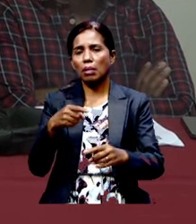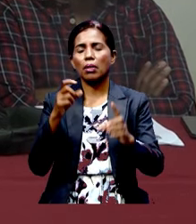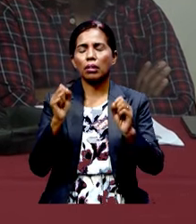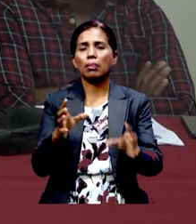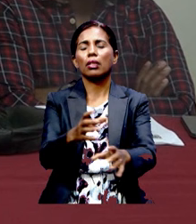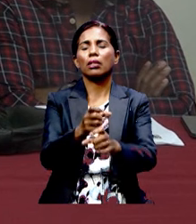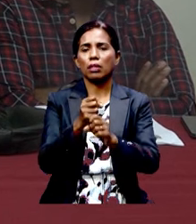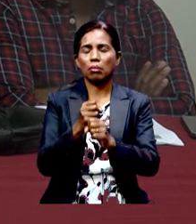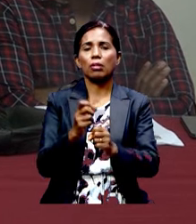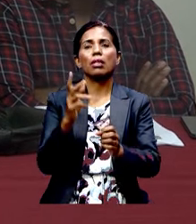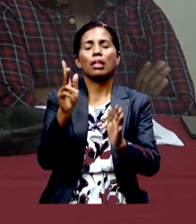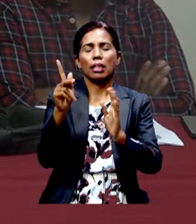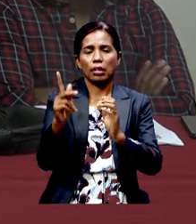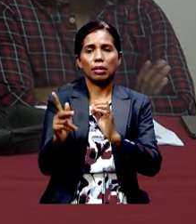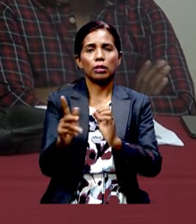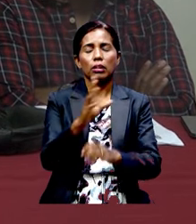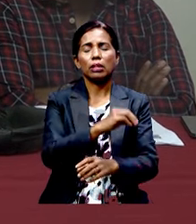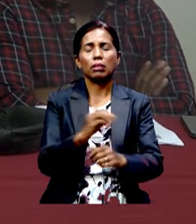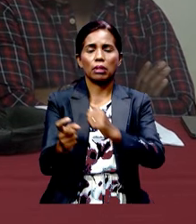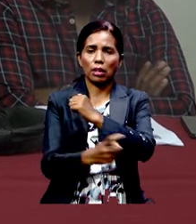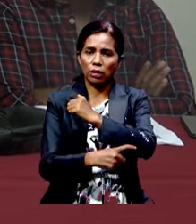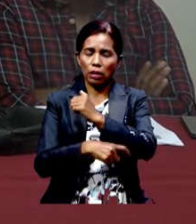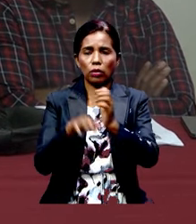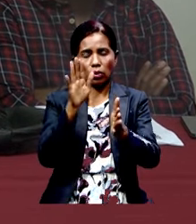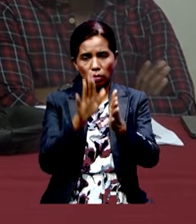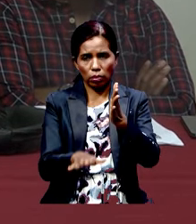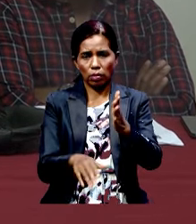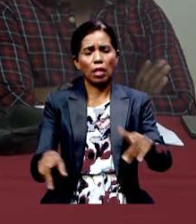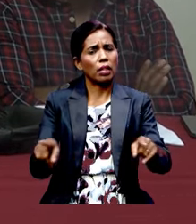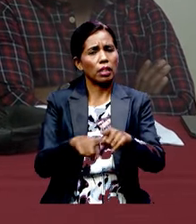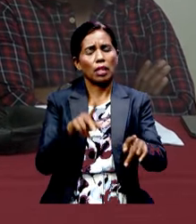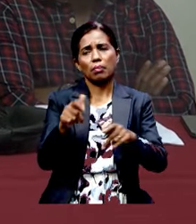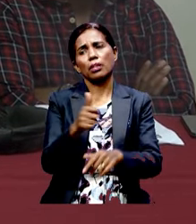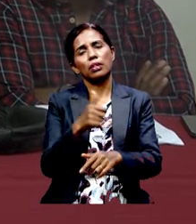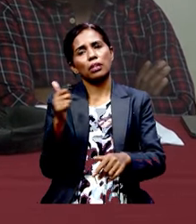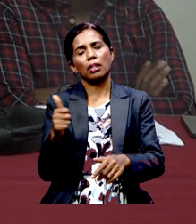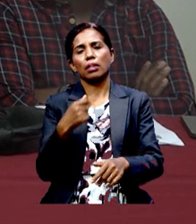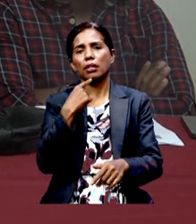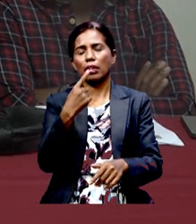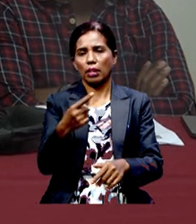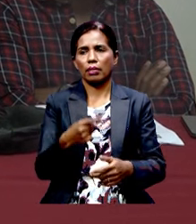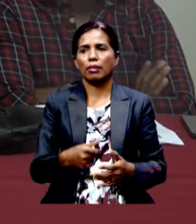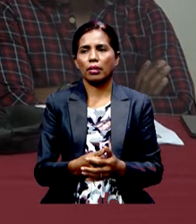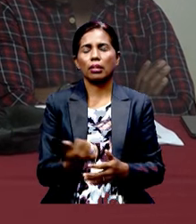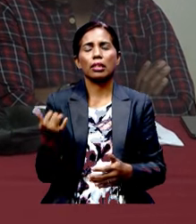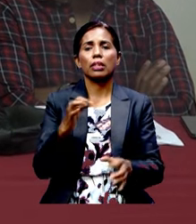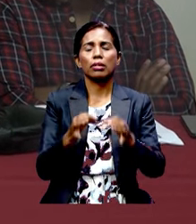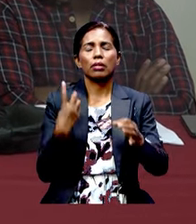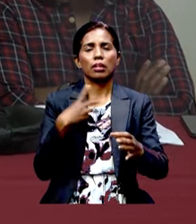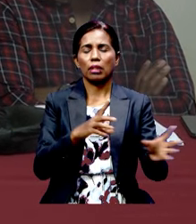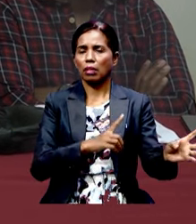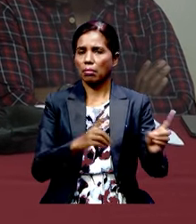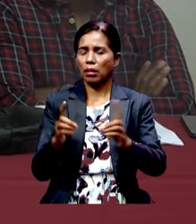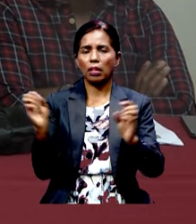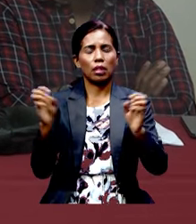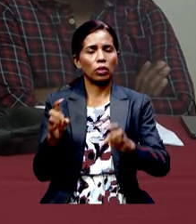simu indulto ya selai hanesa ema balu ita dihenti ona tama se ita implementa la tuir